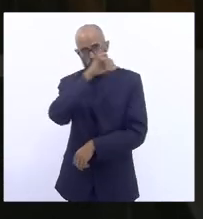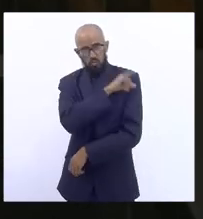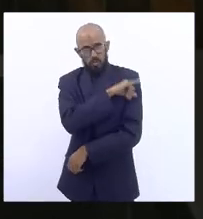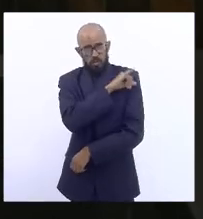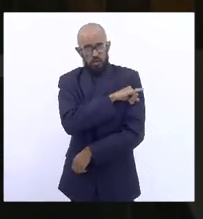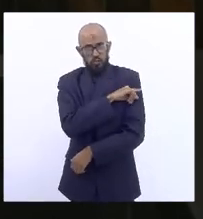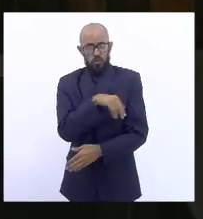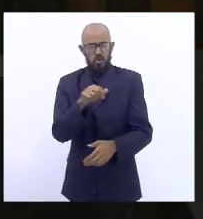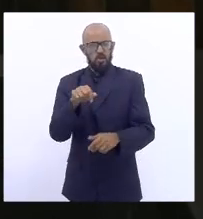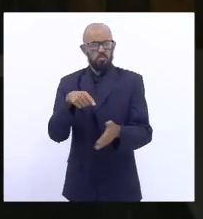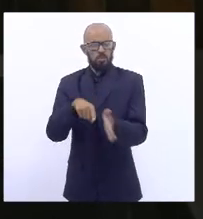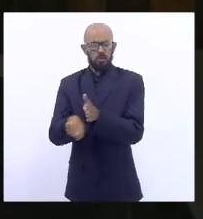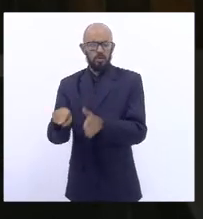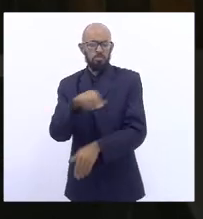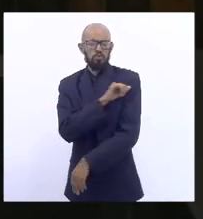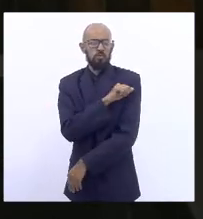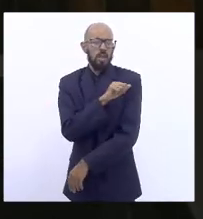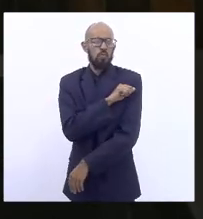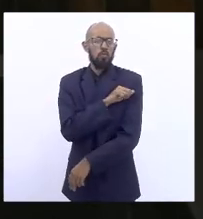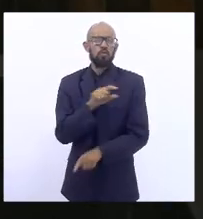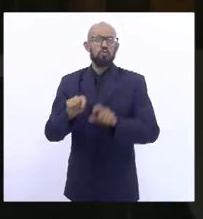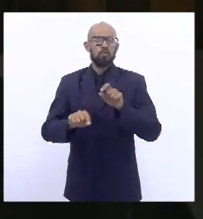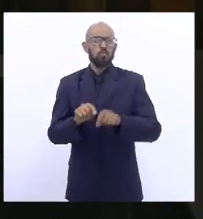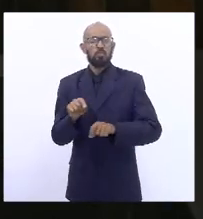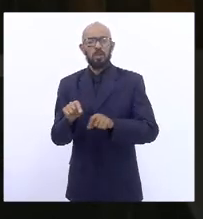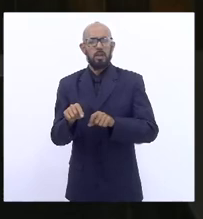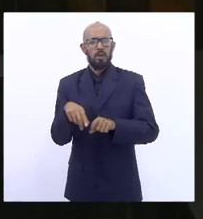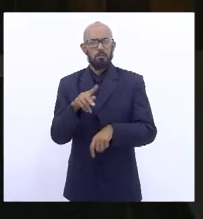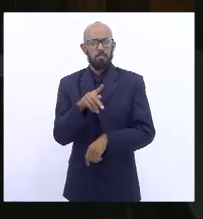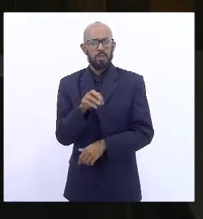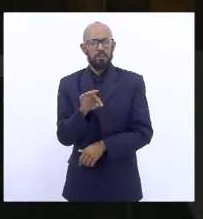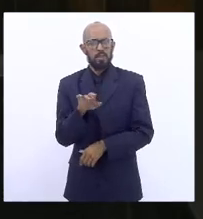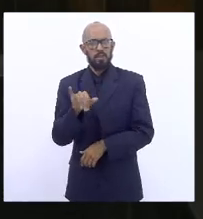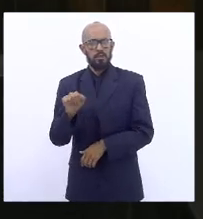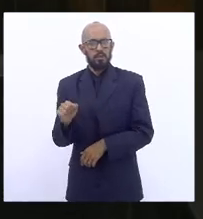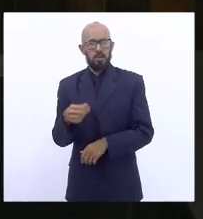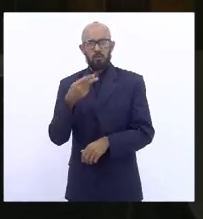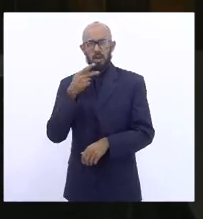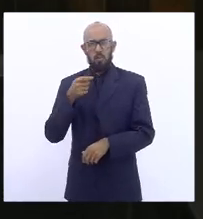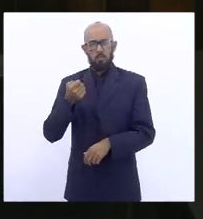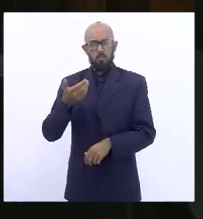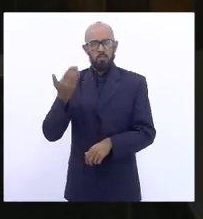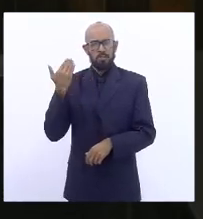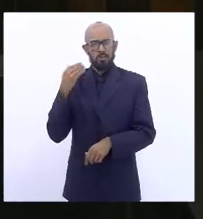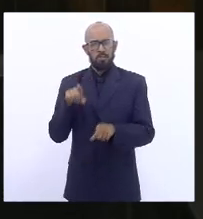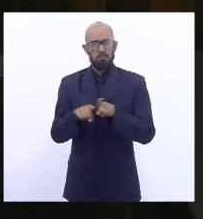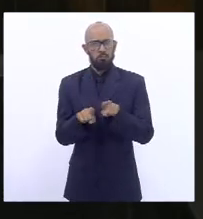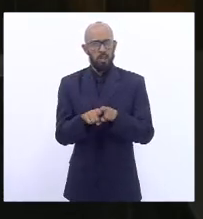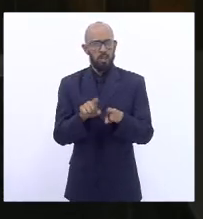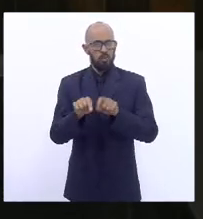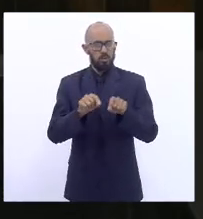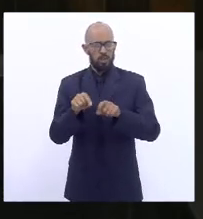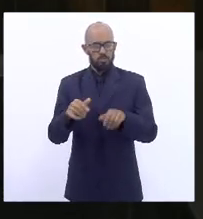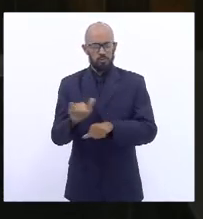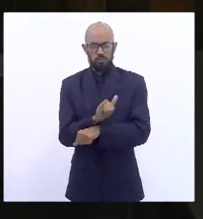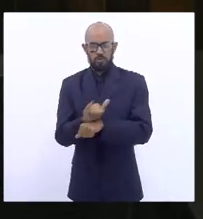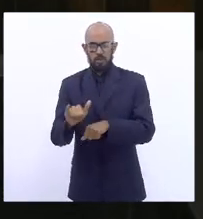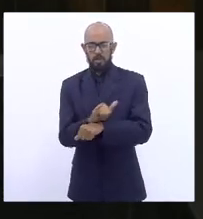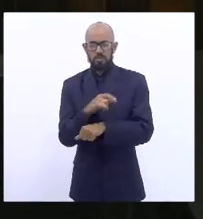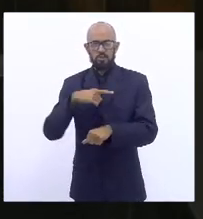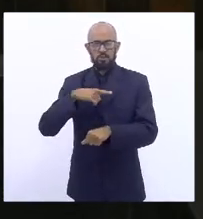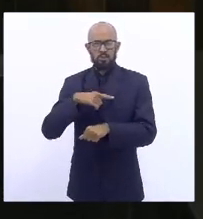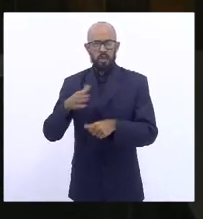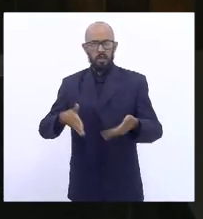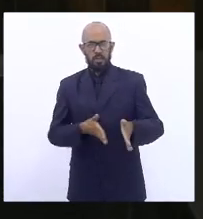uma vez perguntei aos meus alunos, e a Patrícia falava disso agora há pouco, sobre quais são os caminhos que parecem